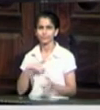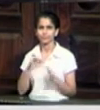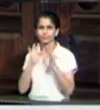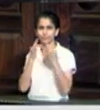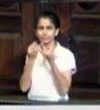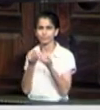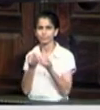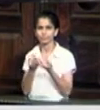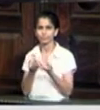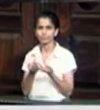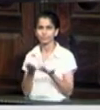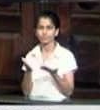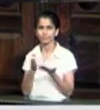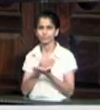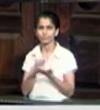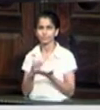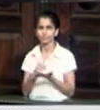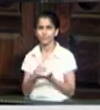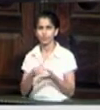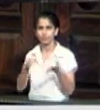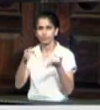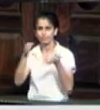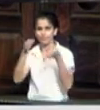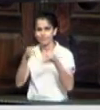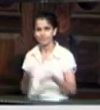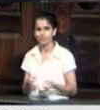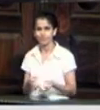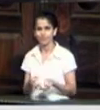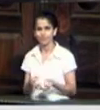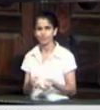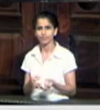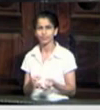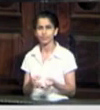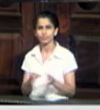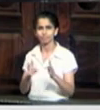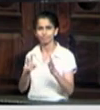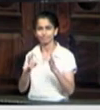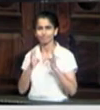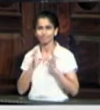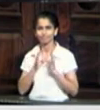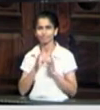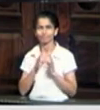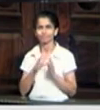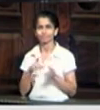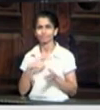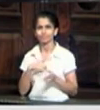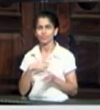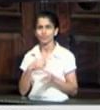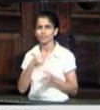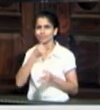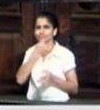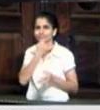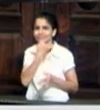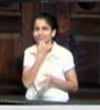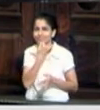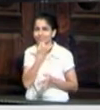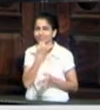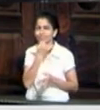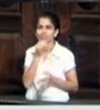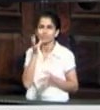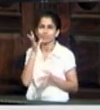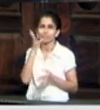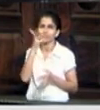muito preciso, nós ouvimos um lamento duradouro dessas famílias, que